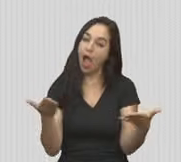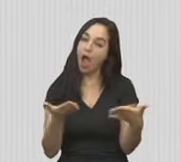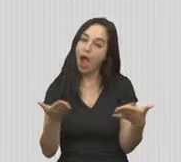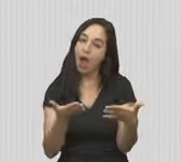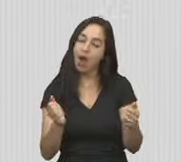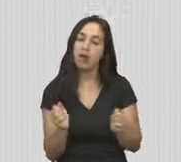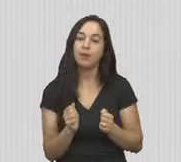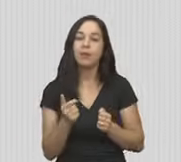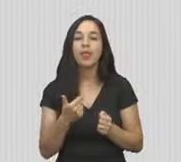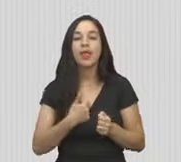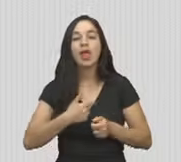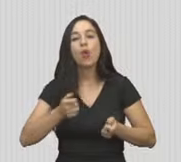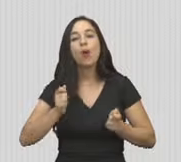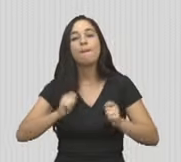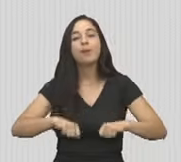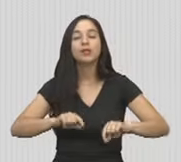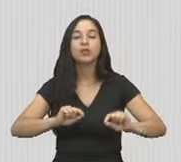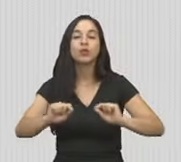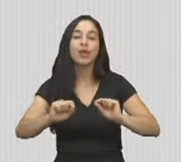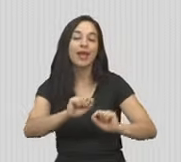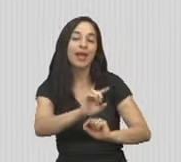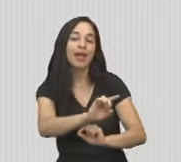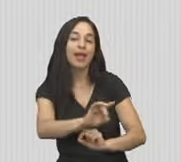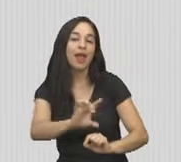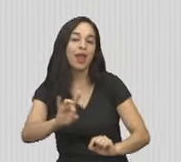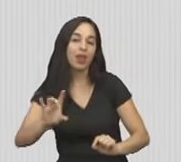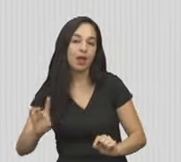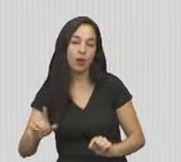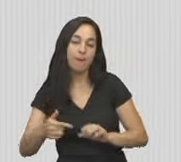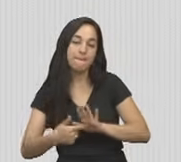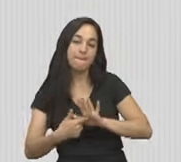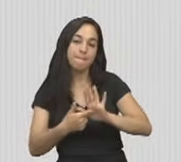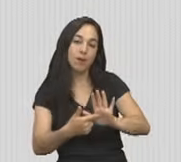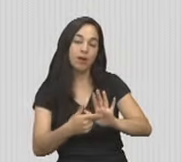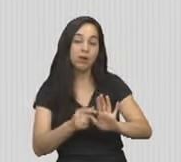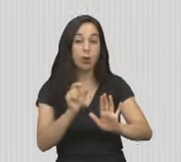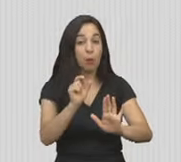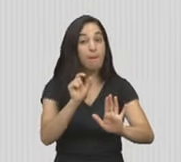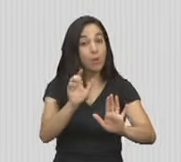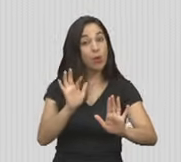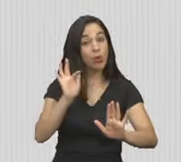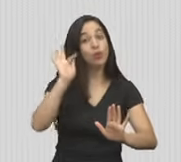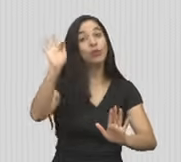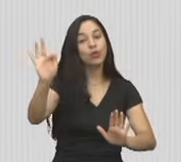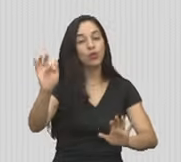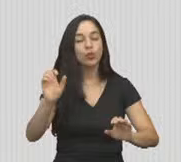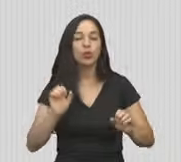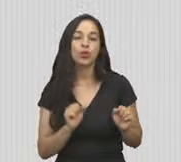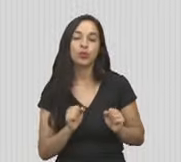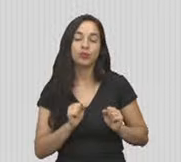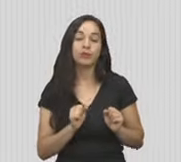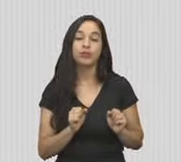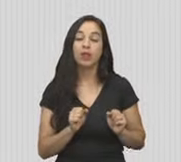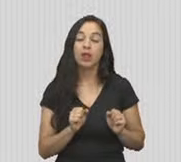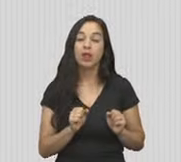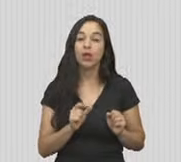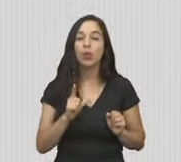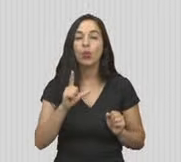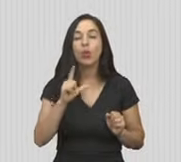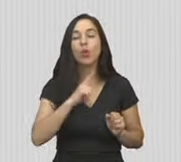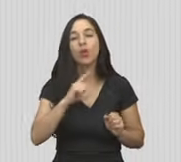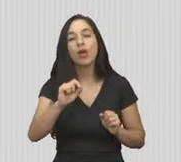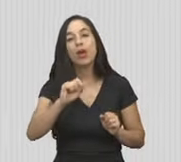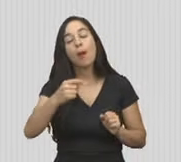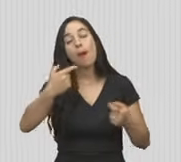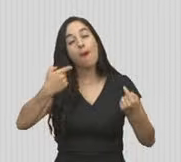a capacidade de apresentar para cada um dos senhores um trecho do futuro. E nesse trecho, seria o pior dia da